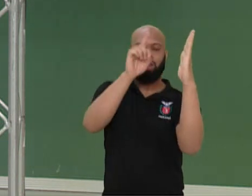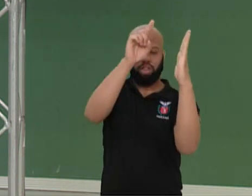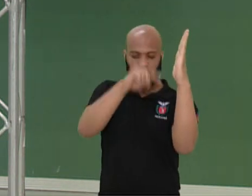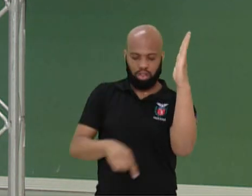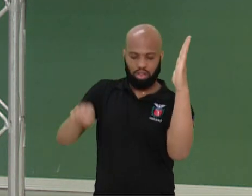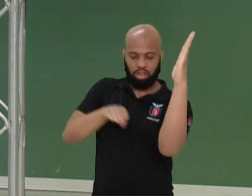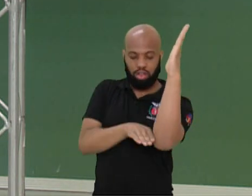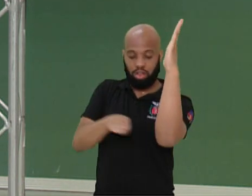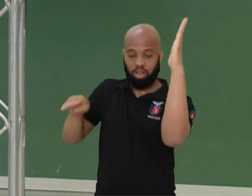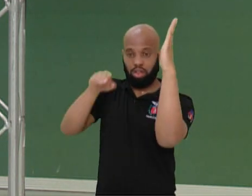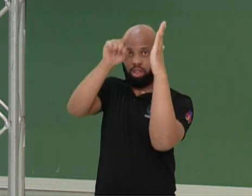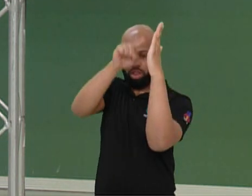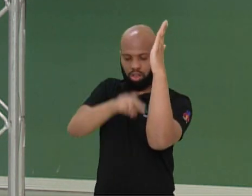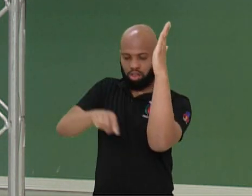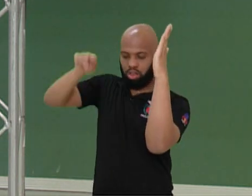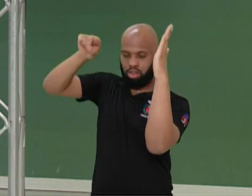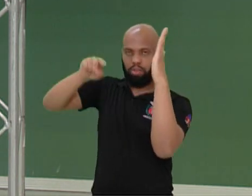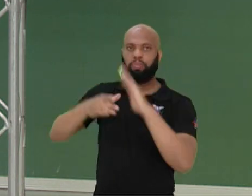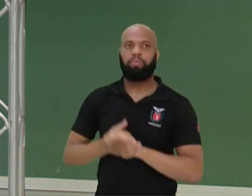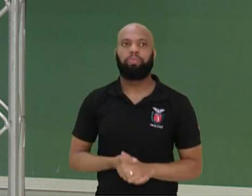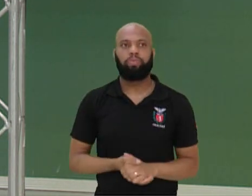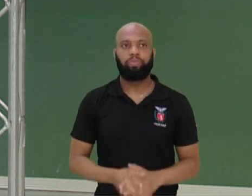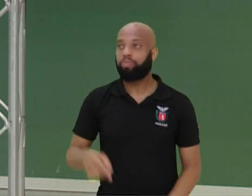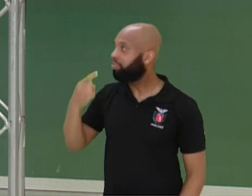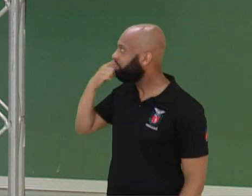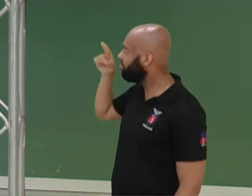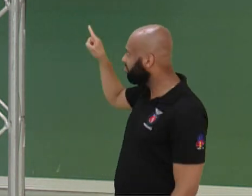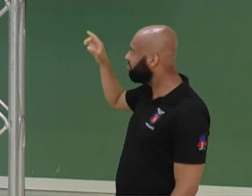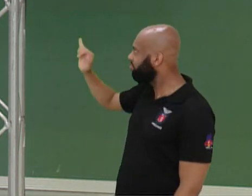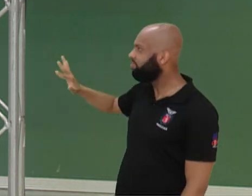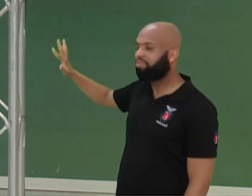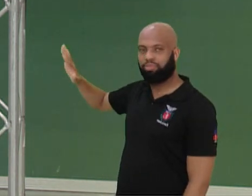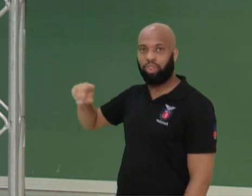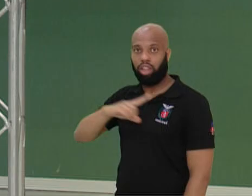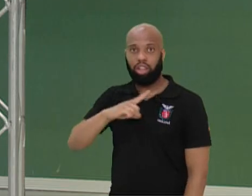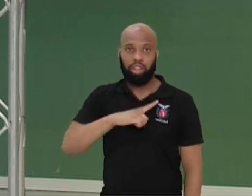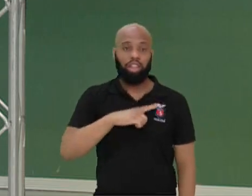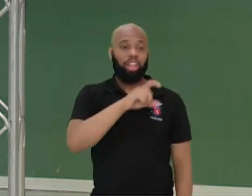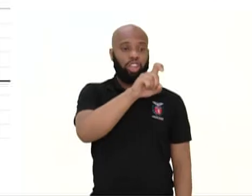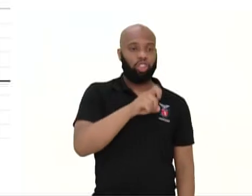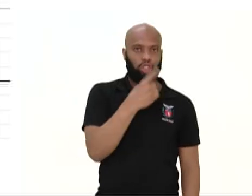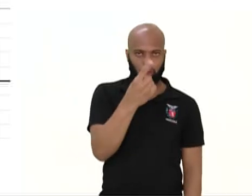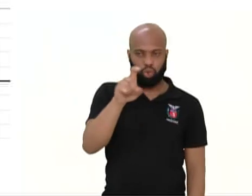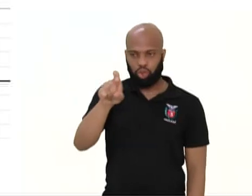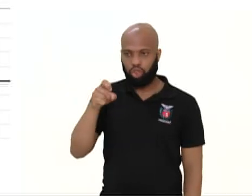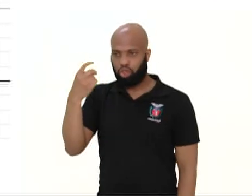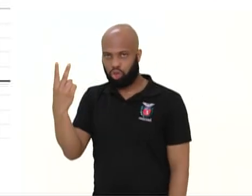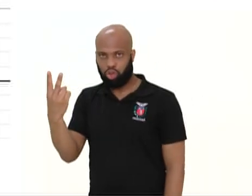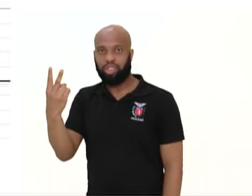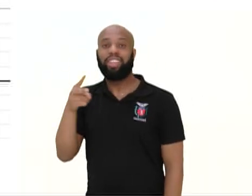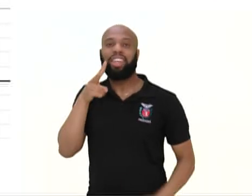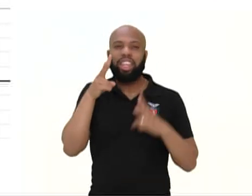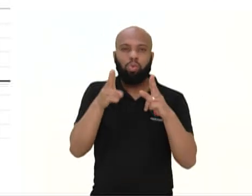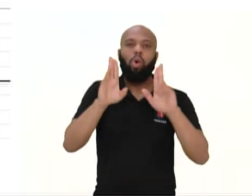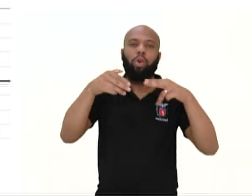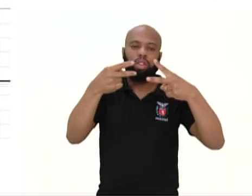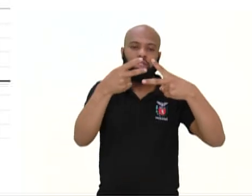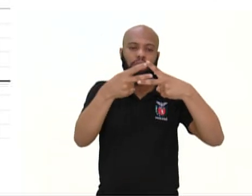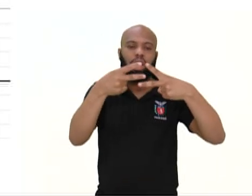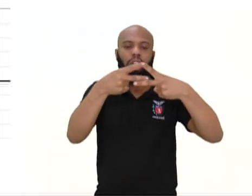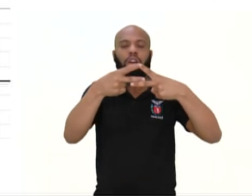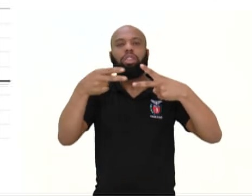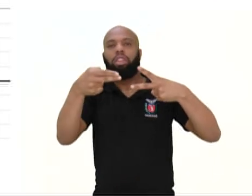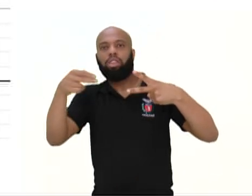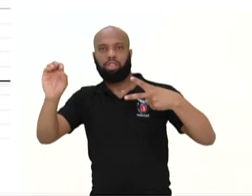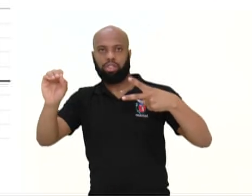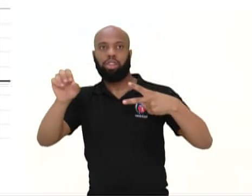sobe novamente. Beleza? Então lá o x1 e o x2 são iguais. Isso significa que o delta é igual a zero. Quando o gráfico apenas toca